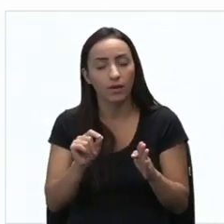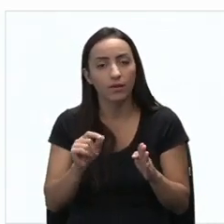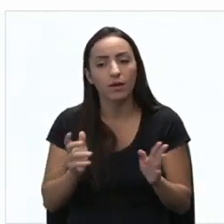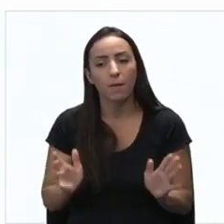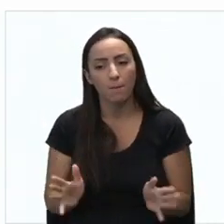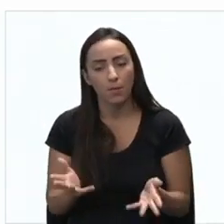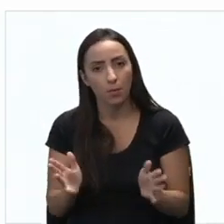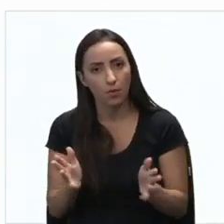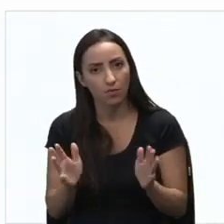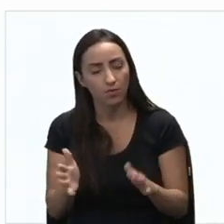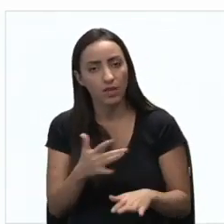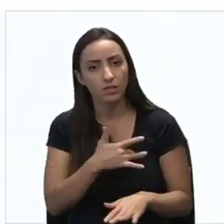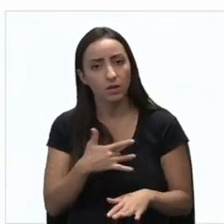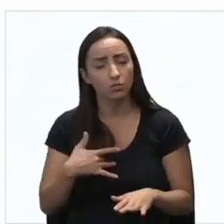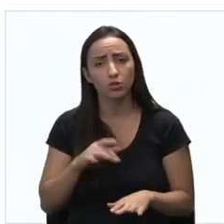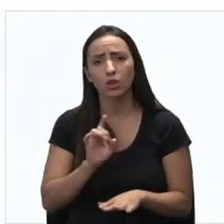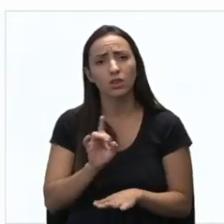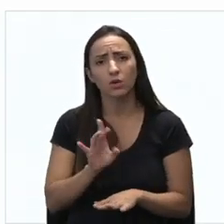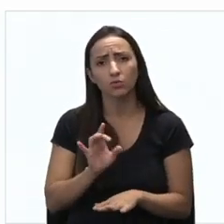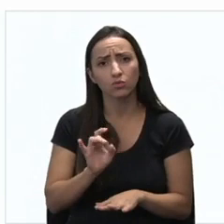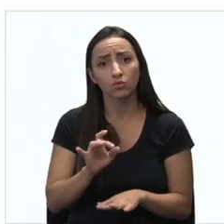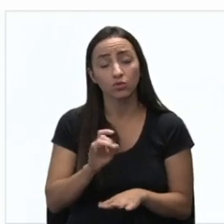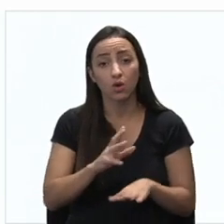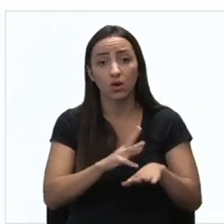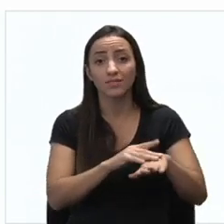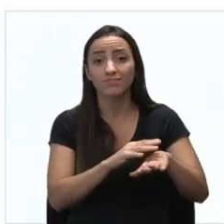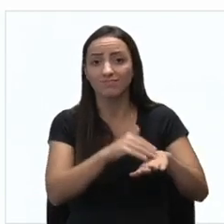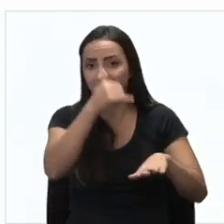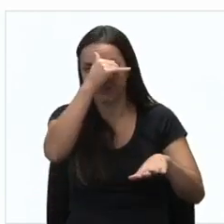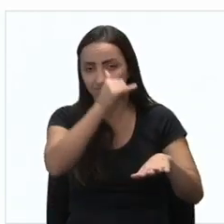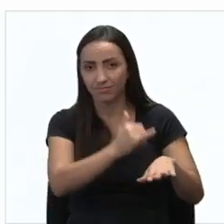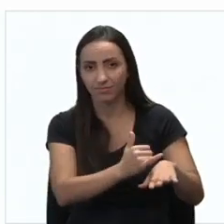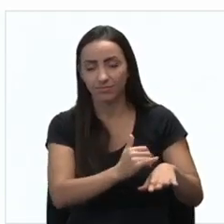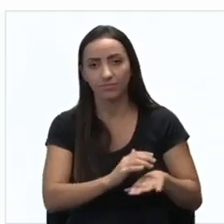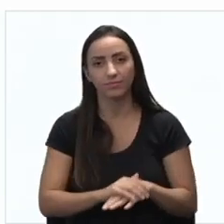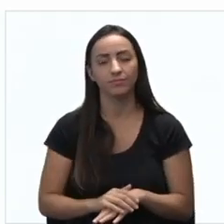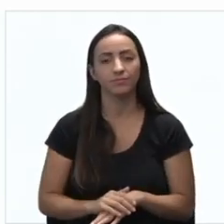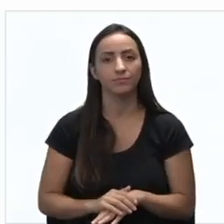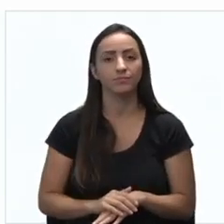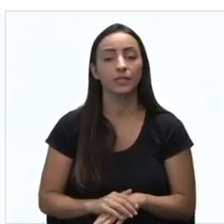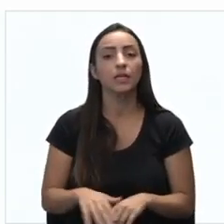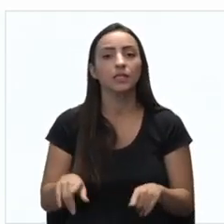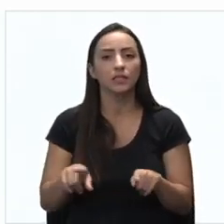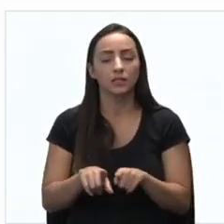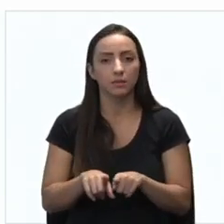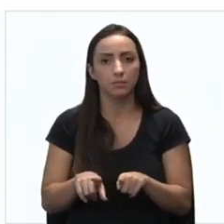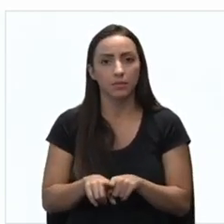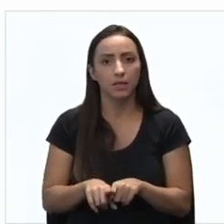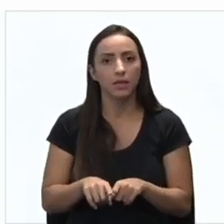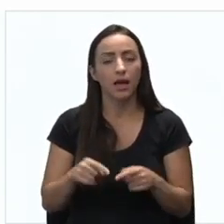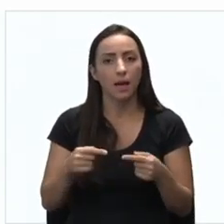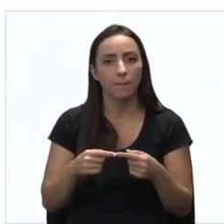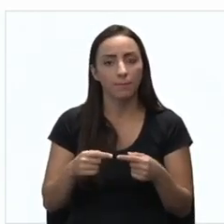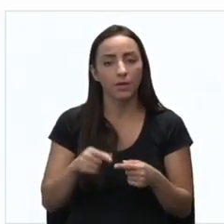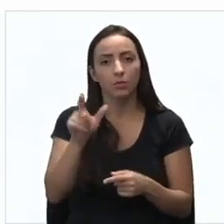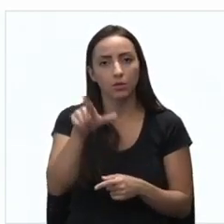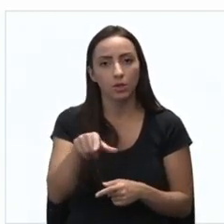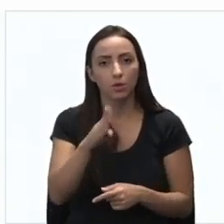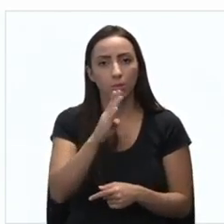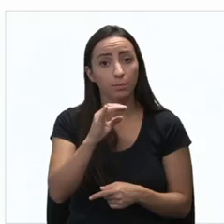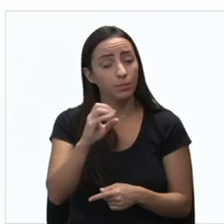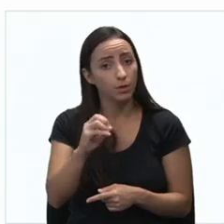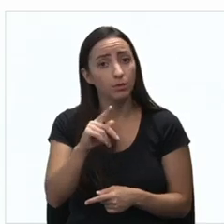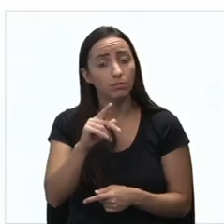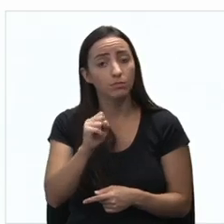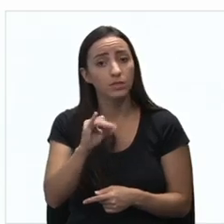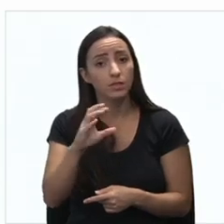da saúde e não mais na doença. E está ligada aí ao modelo